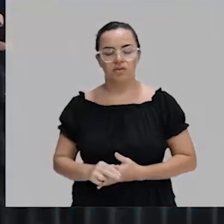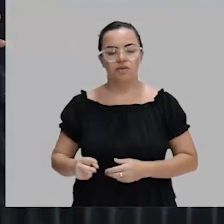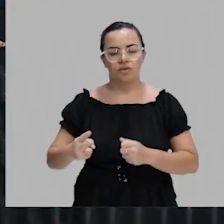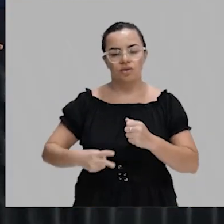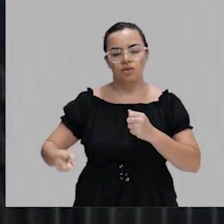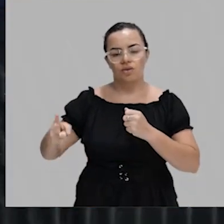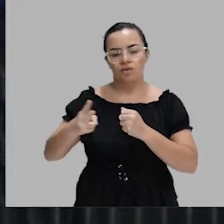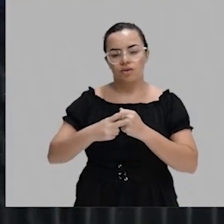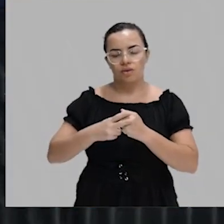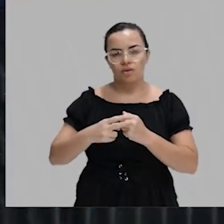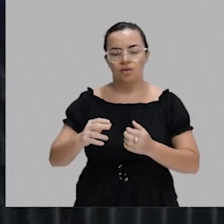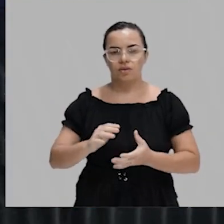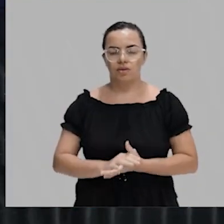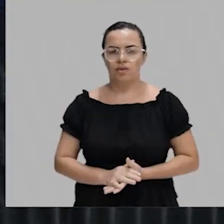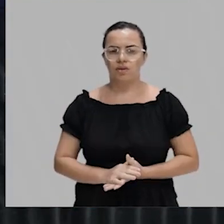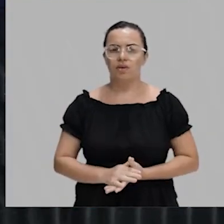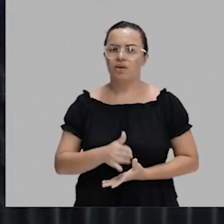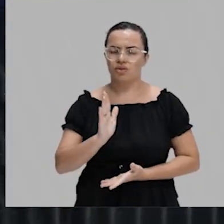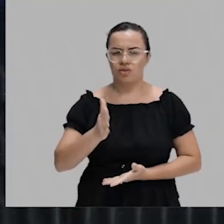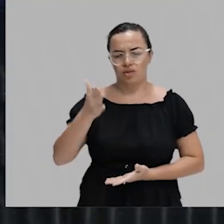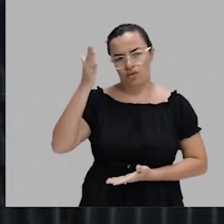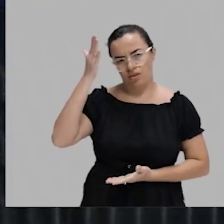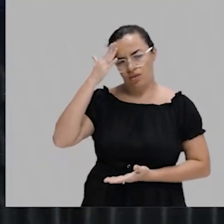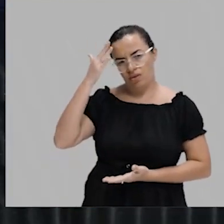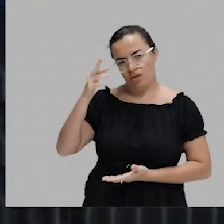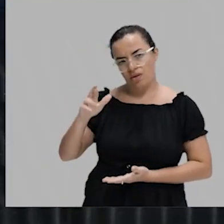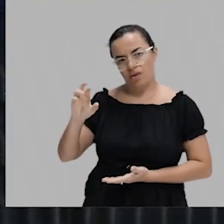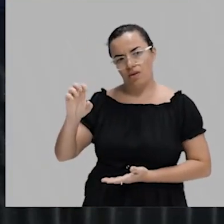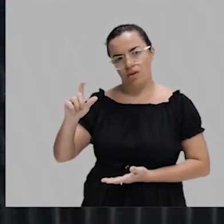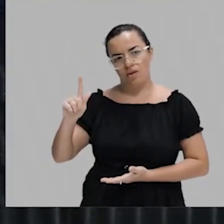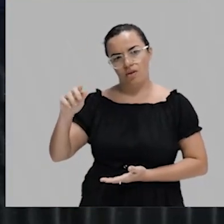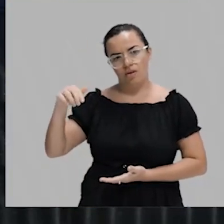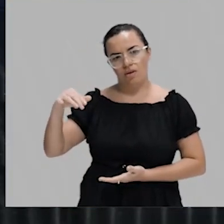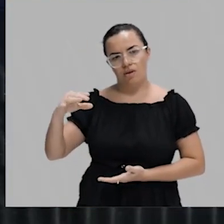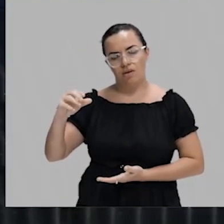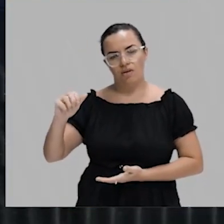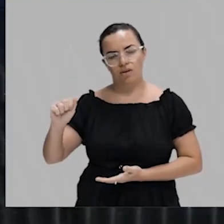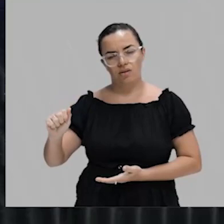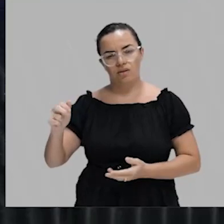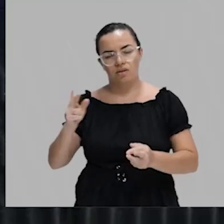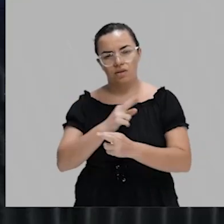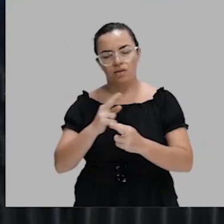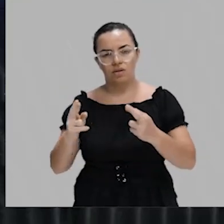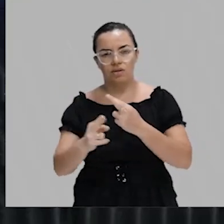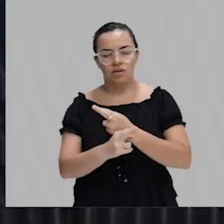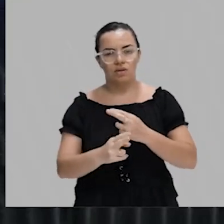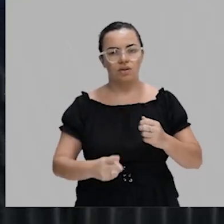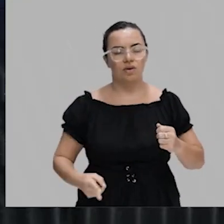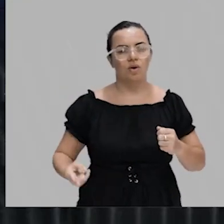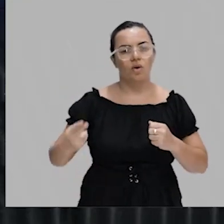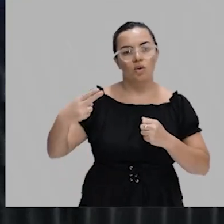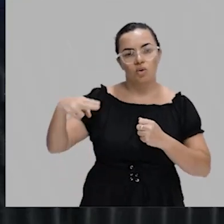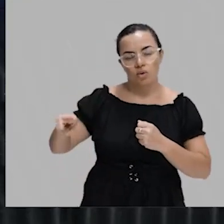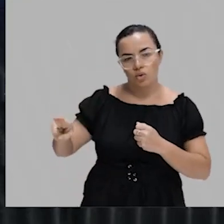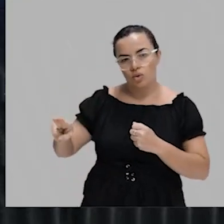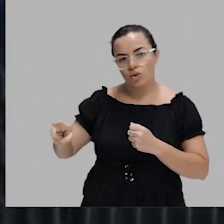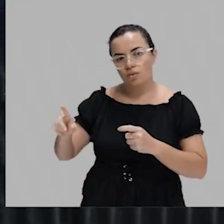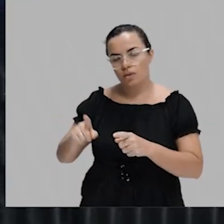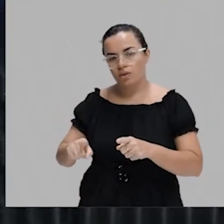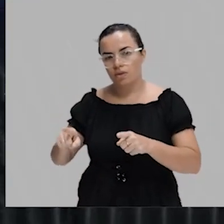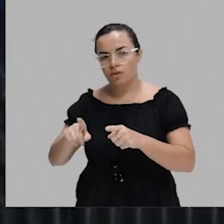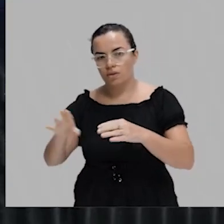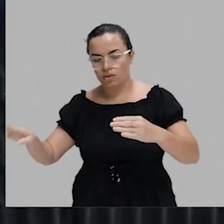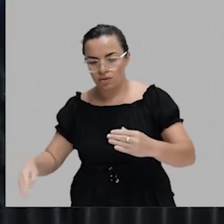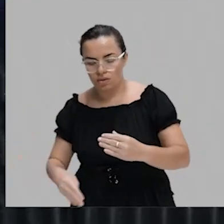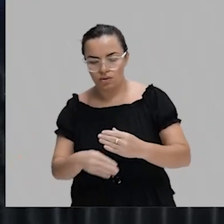o nome, tá bom? Mas você já entendeu. Regência nominal é a relação que existe entre o nome e os seus complementos. Regência verbal, que eu